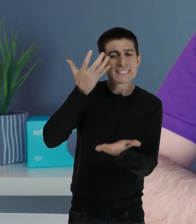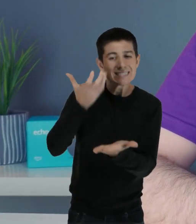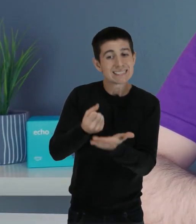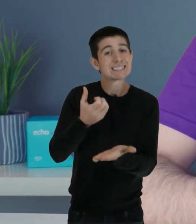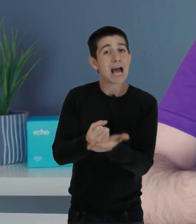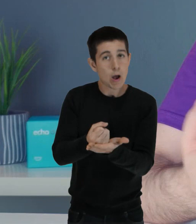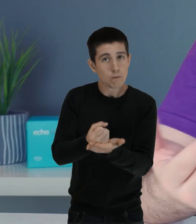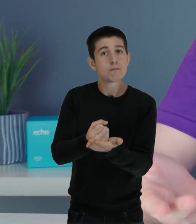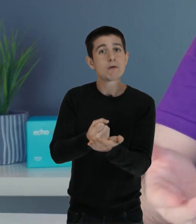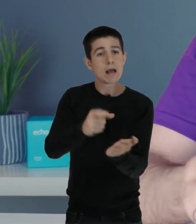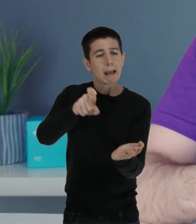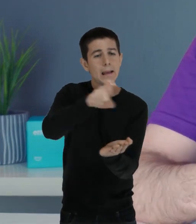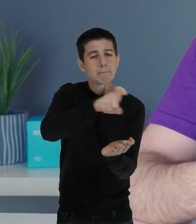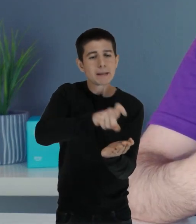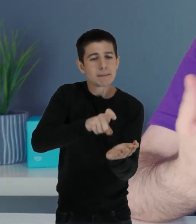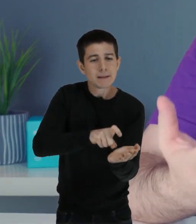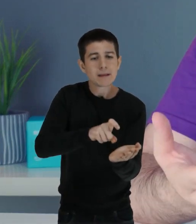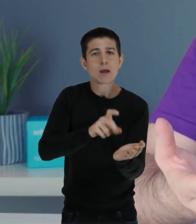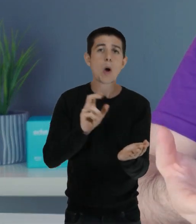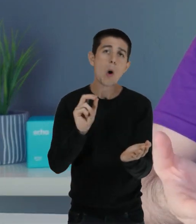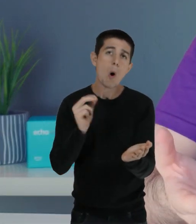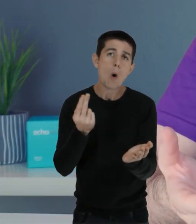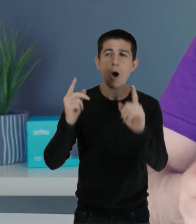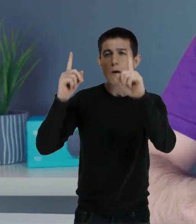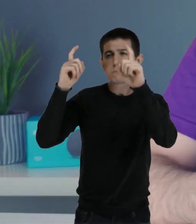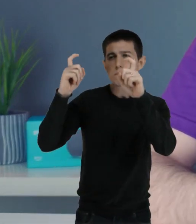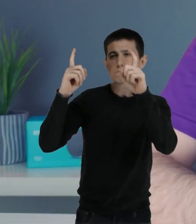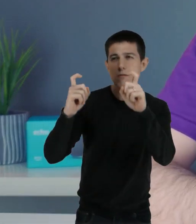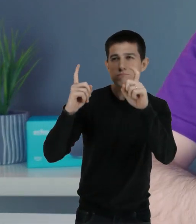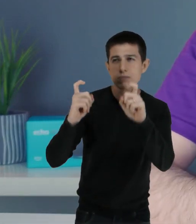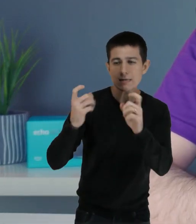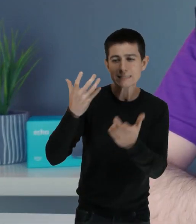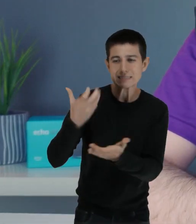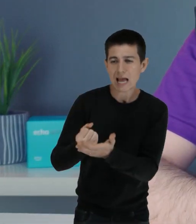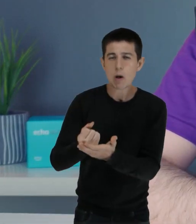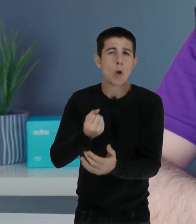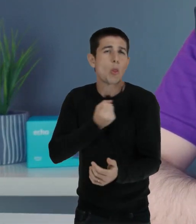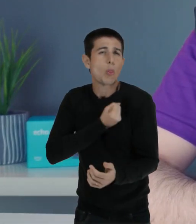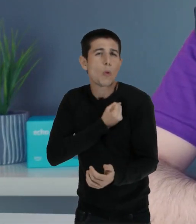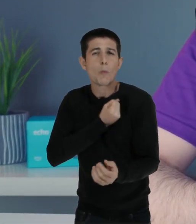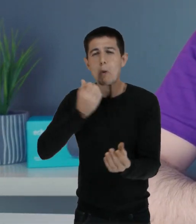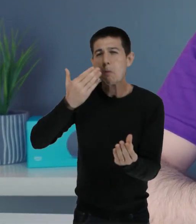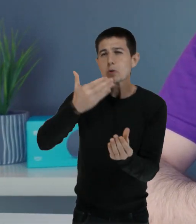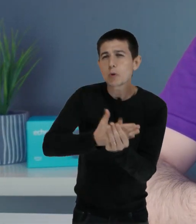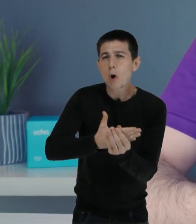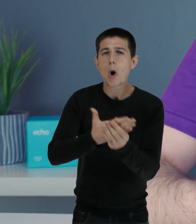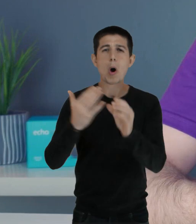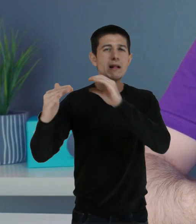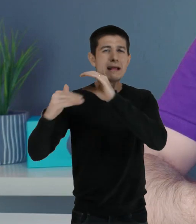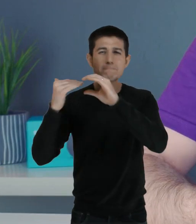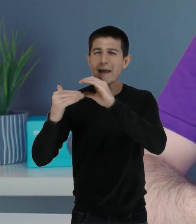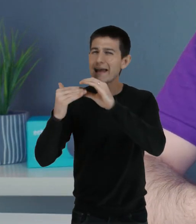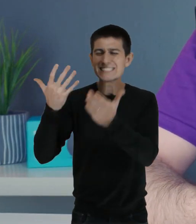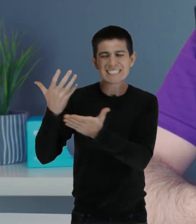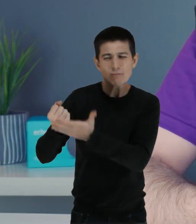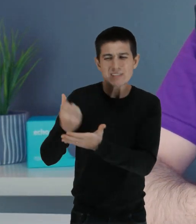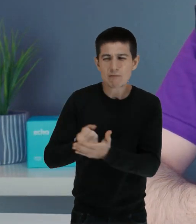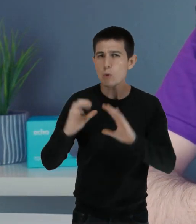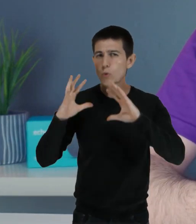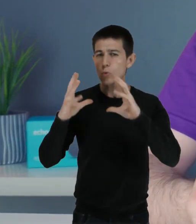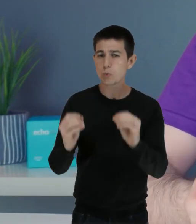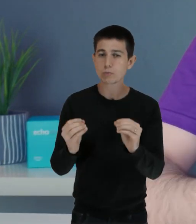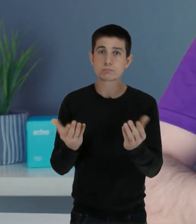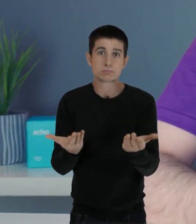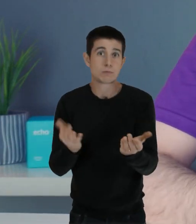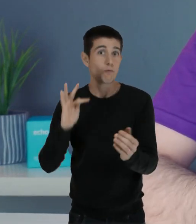seu pedido, seja imprimindo ou tirando capturas de tela. Guarde os números de pedido de protocolos e e-mails de confirmação.